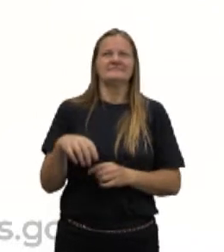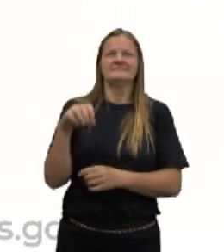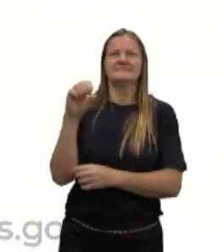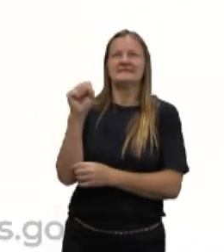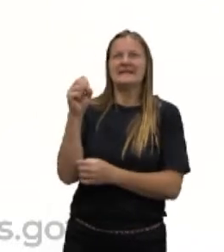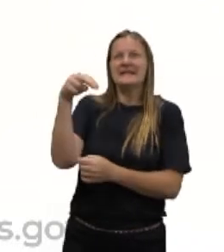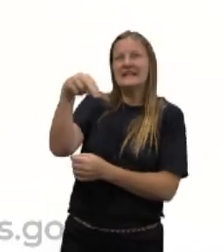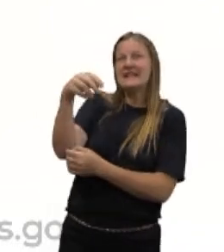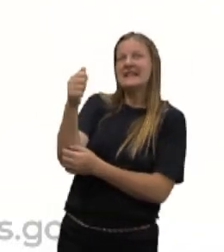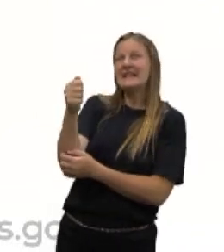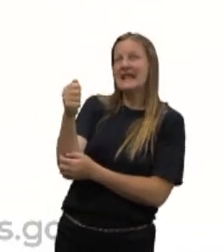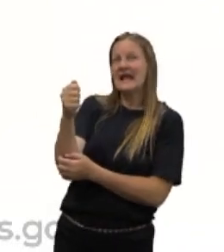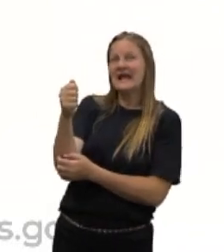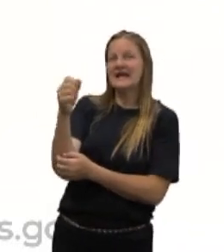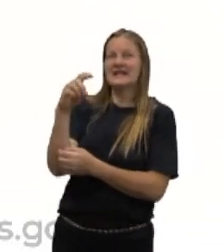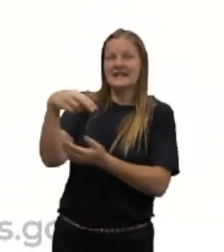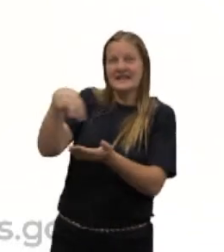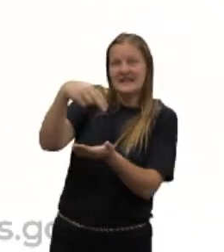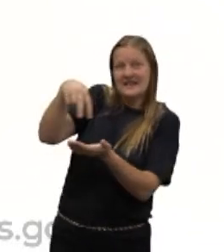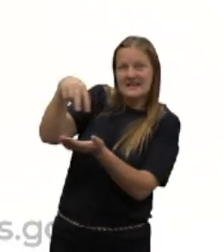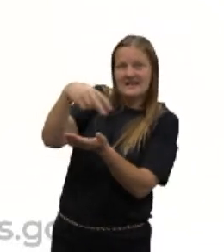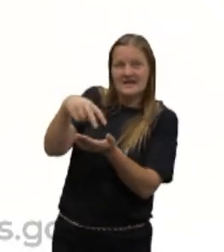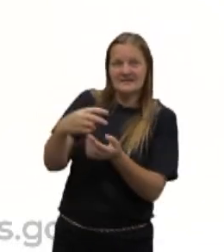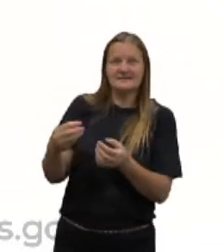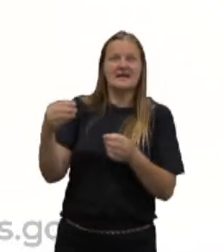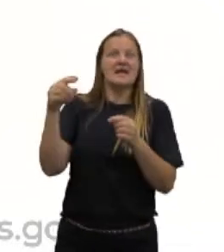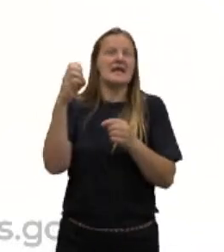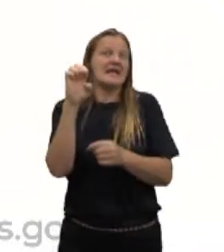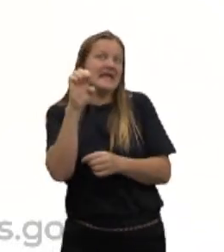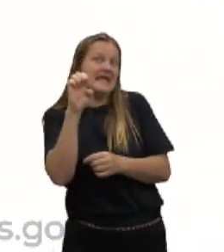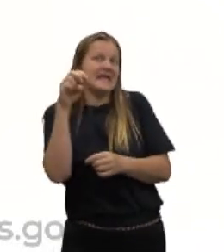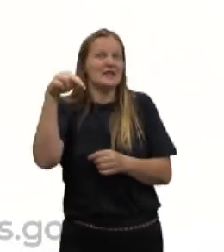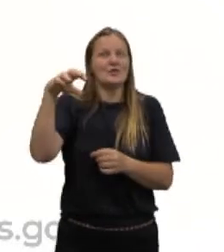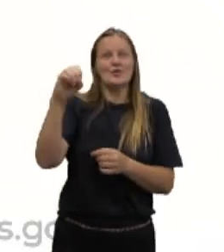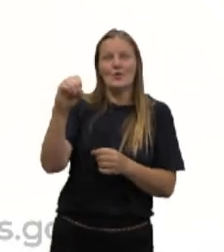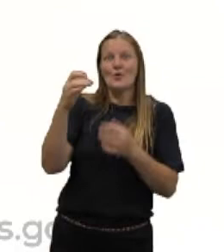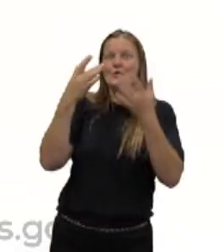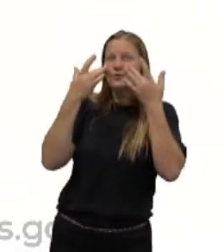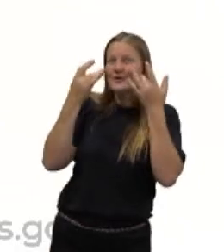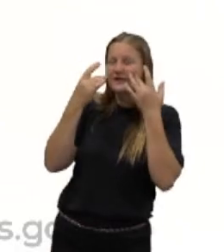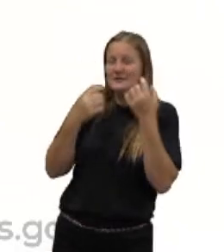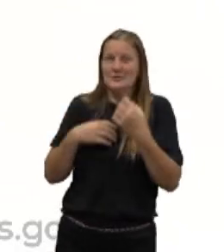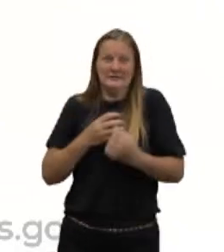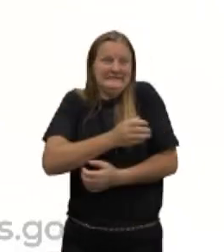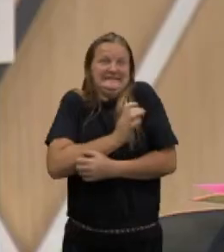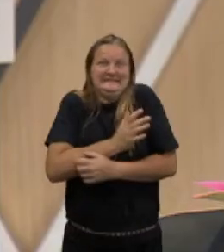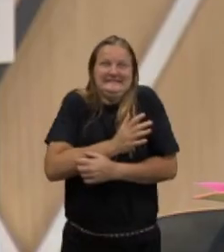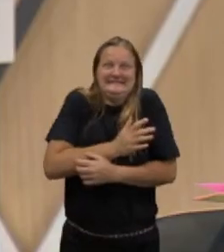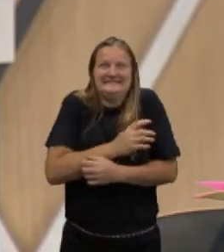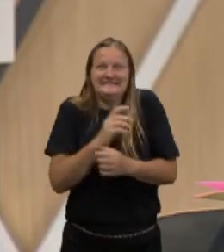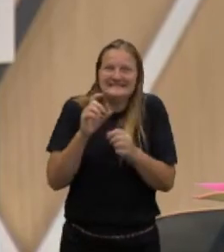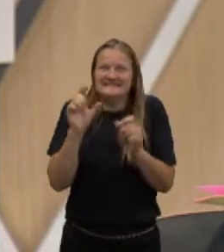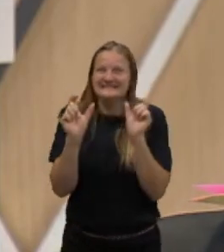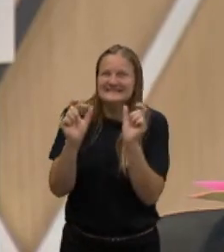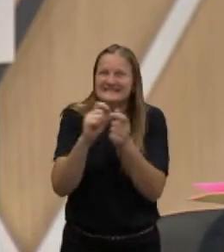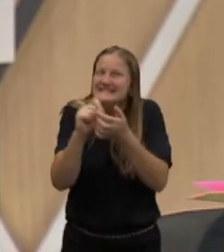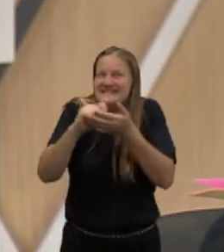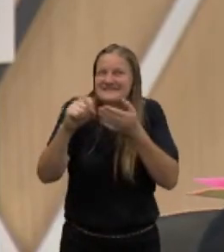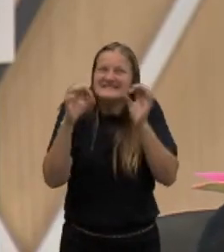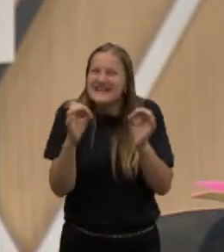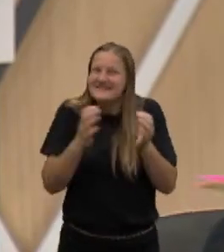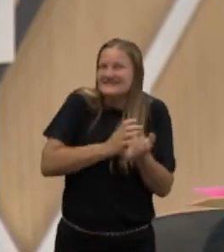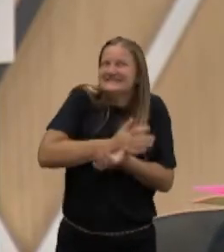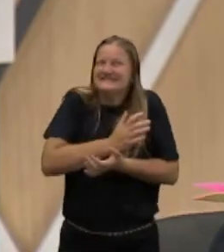na dança e no teatro. Isso aí. Está corretíssimo? Corretíssimo. Aí fiquei agora com o coração assim, ó, tuf, tuf, tuf.